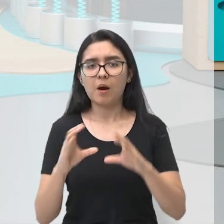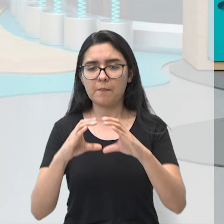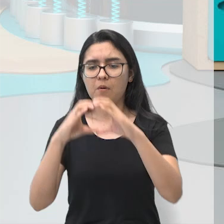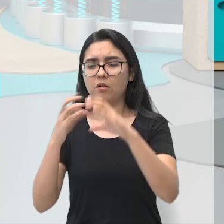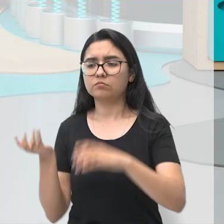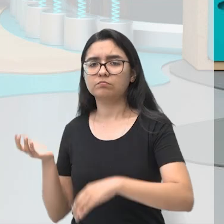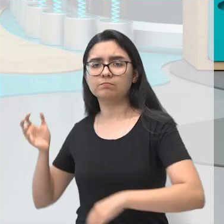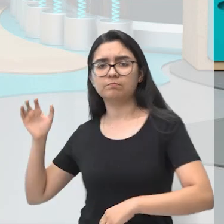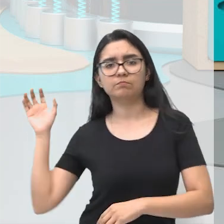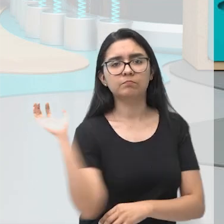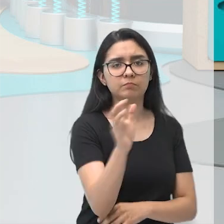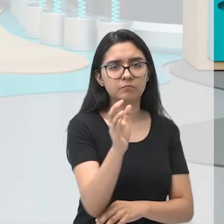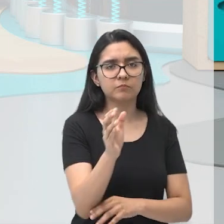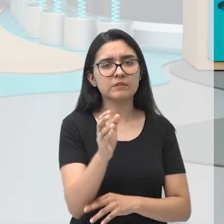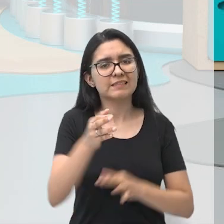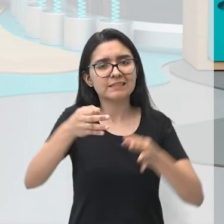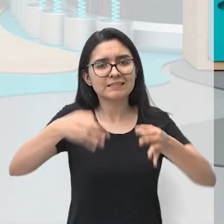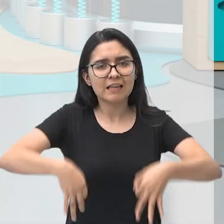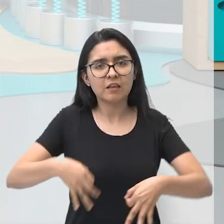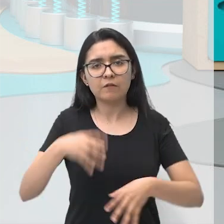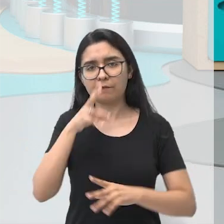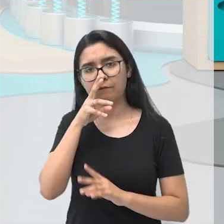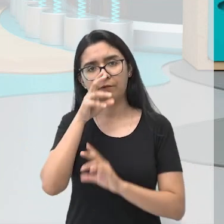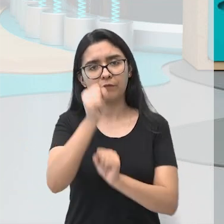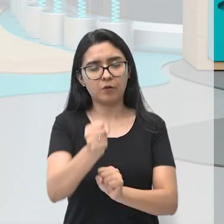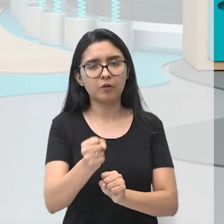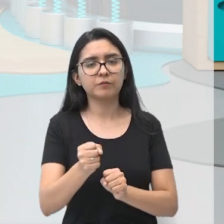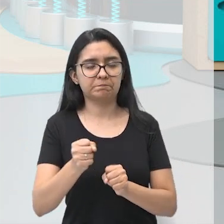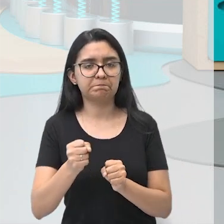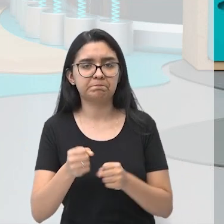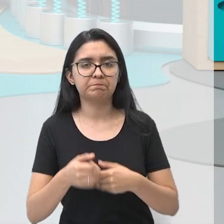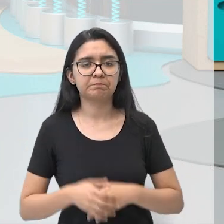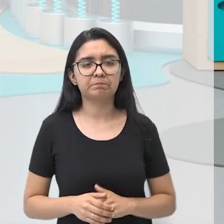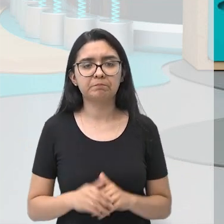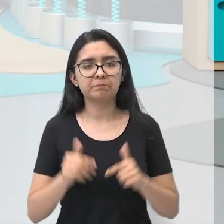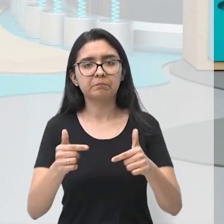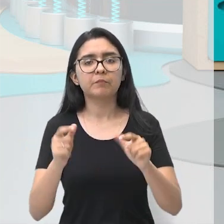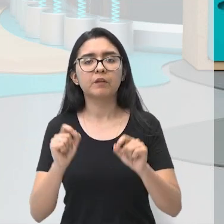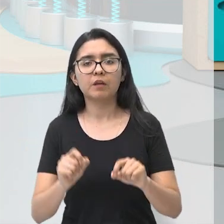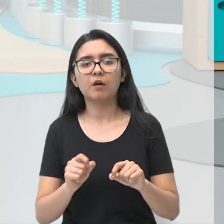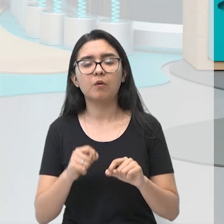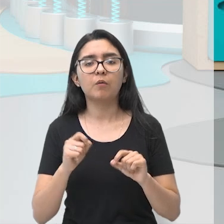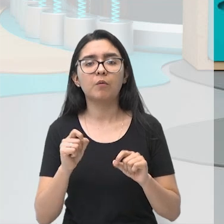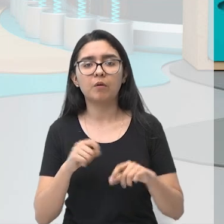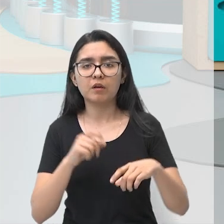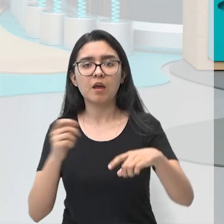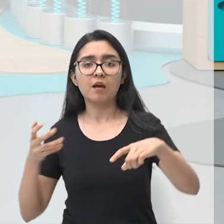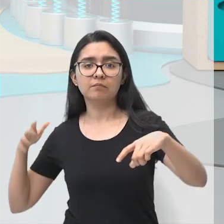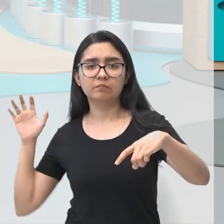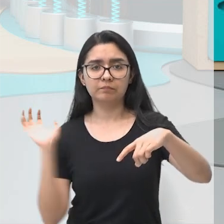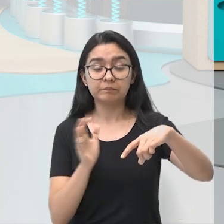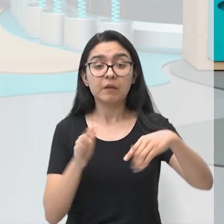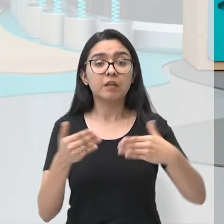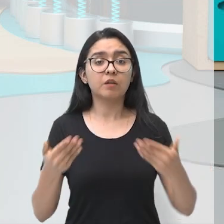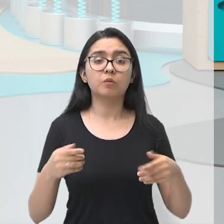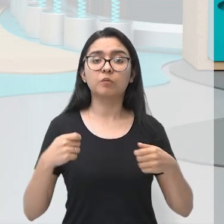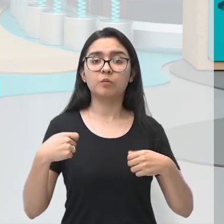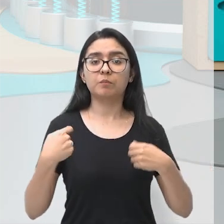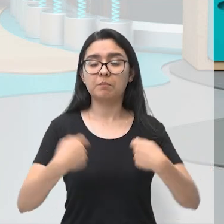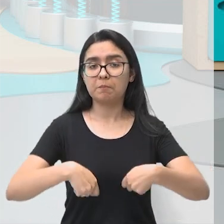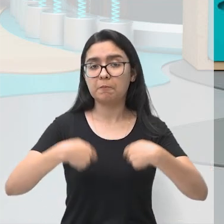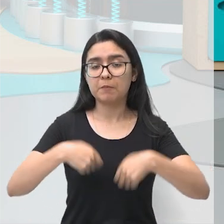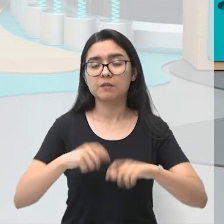saia de acordo com o que você necessita para aquela ação, né? Que é tentar acertar a bola no gol. Portanto, a gente